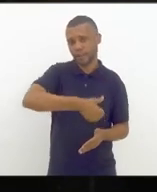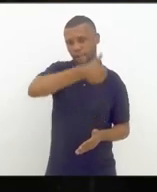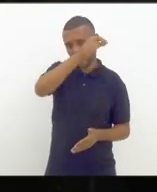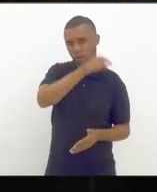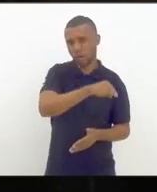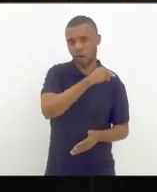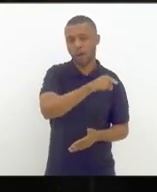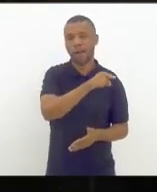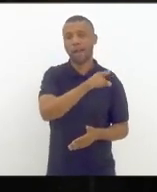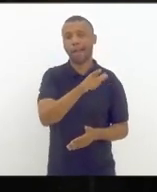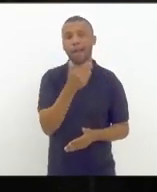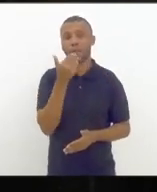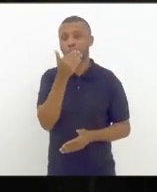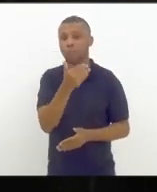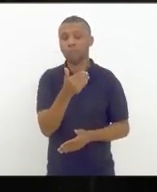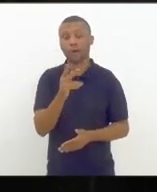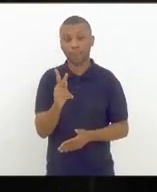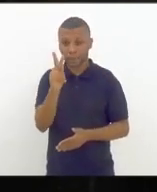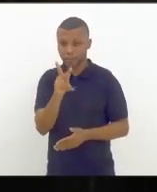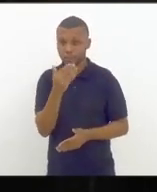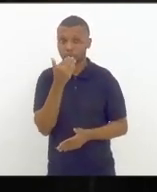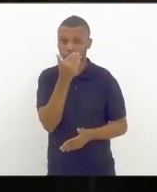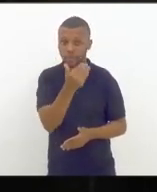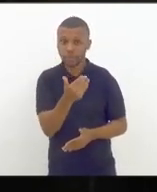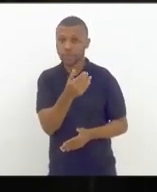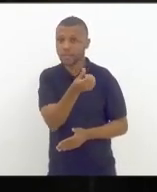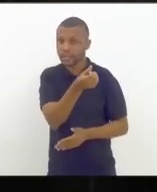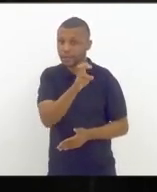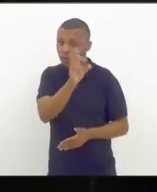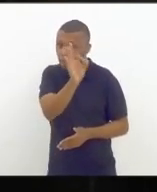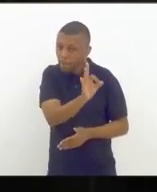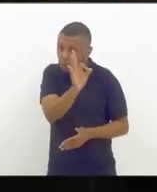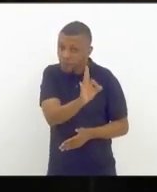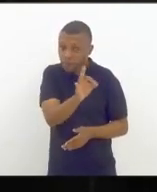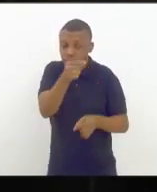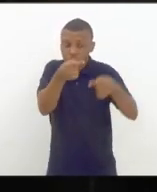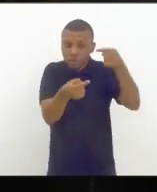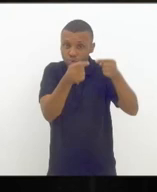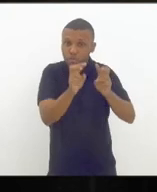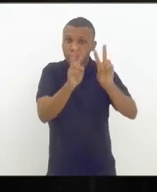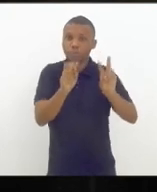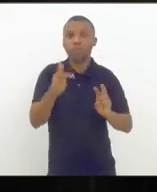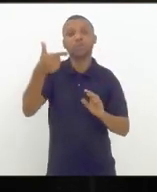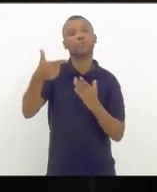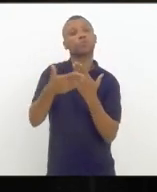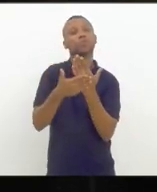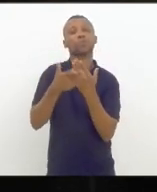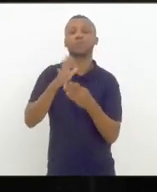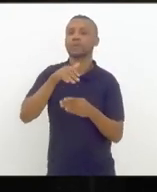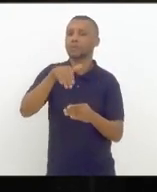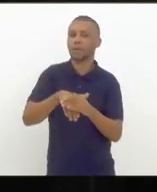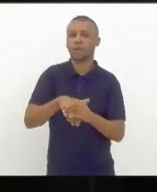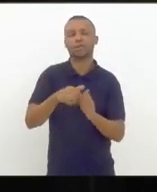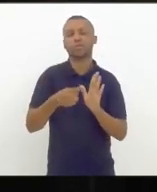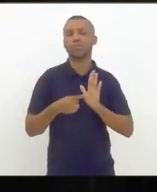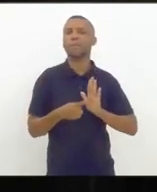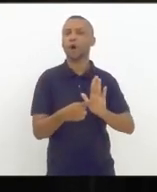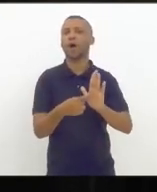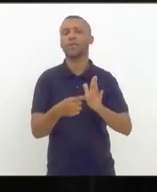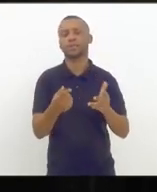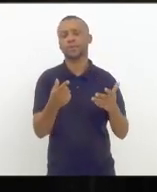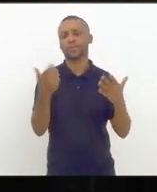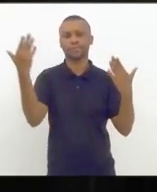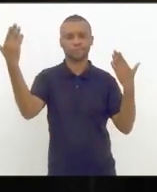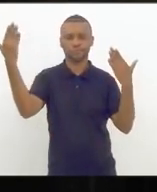65% das suas compras a indústria naval brasileira é disso que a gente tem que tratar na campanha de 2º Turno é isso que tem conteúdo são esses elementos